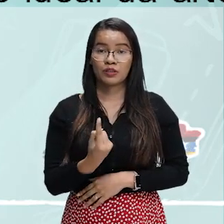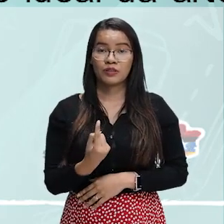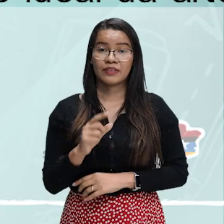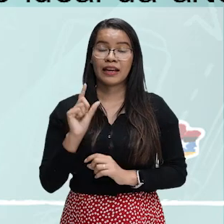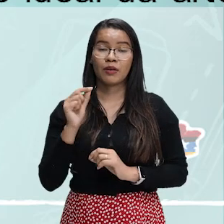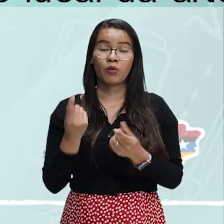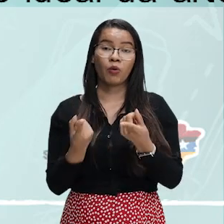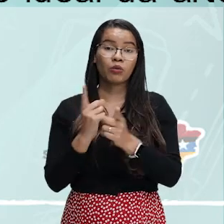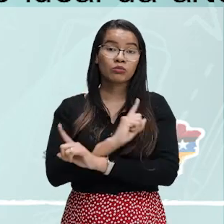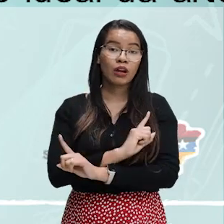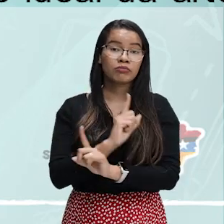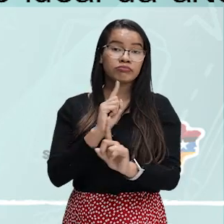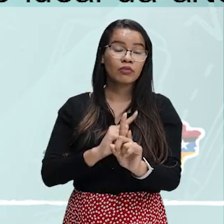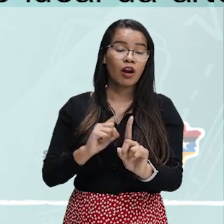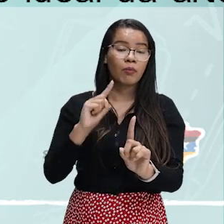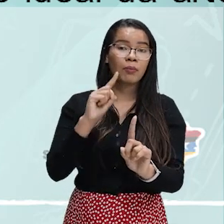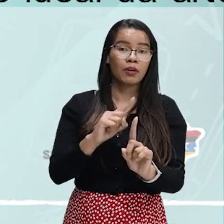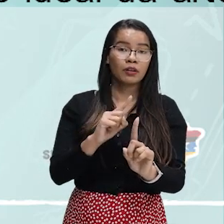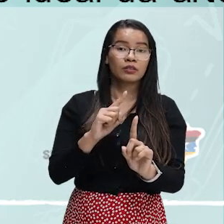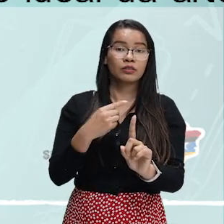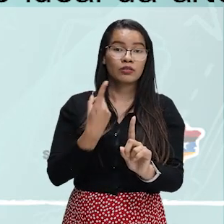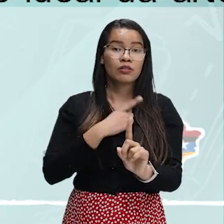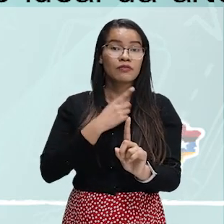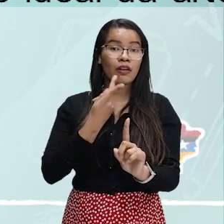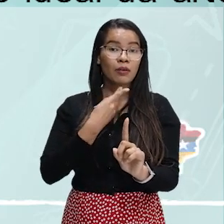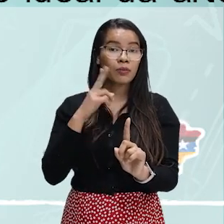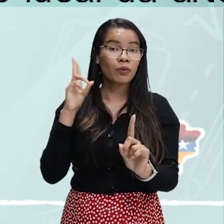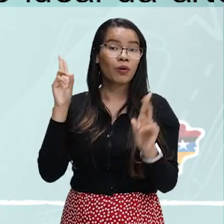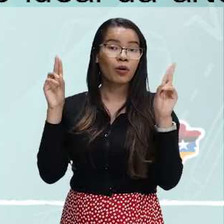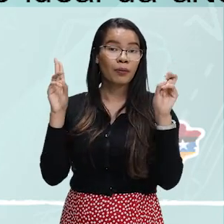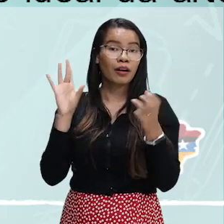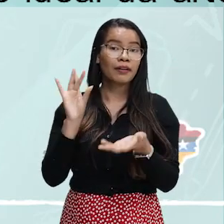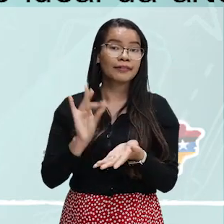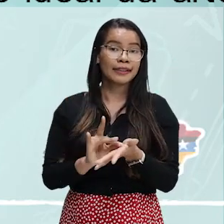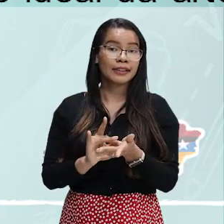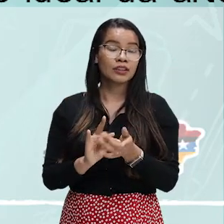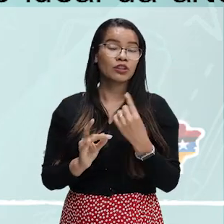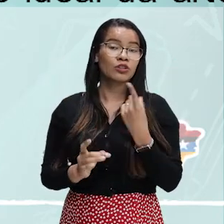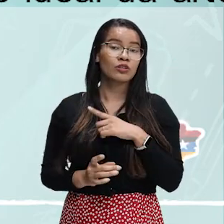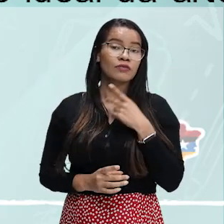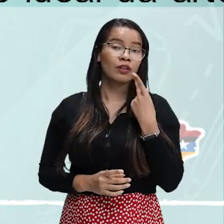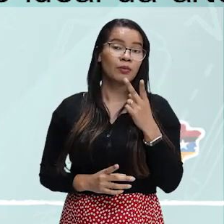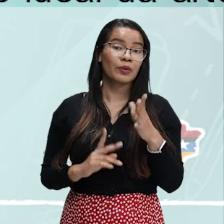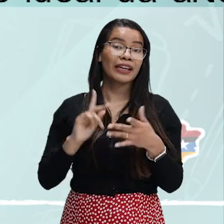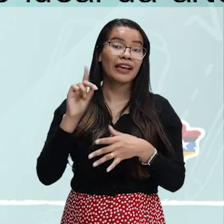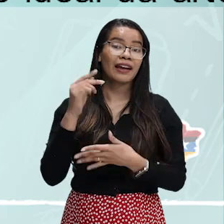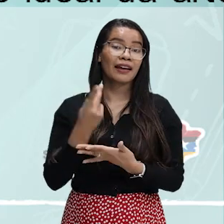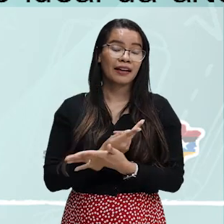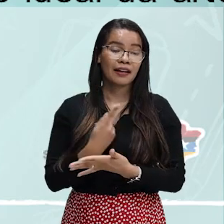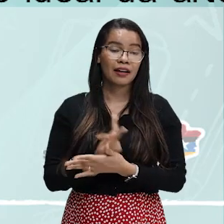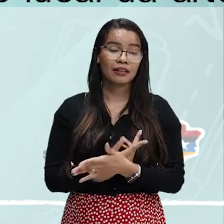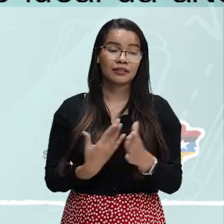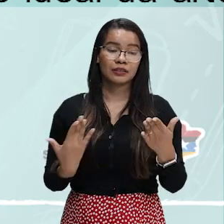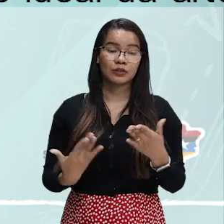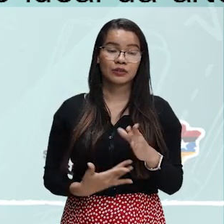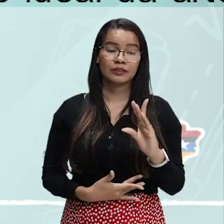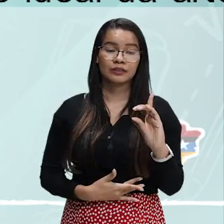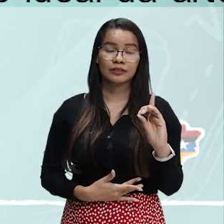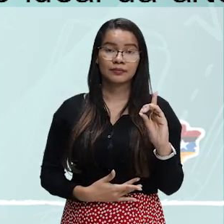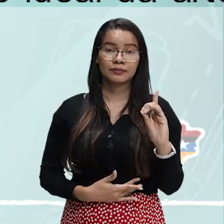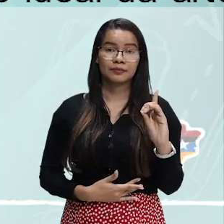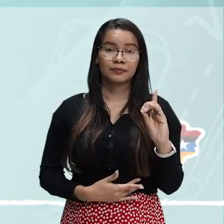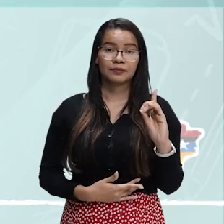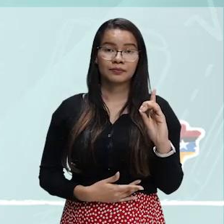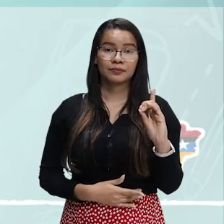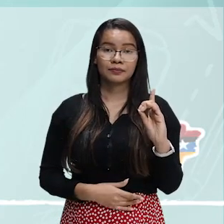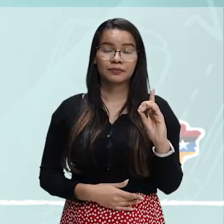é o contrário de objetividade. A gente está falando de realismo, tá? A gente está falando do que é incorreto. Letra D. Foi inaugurado